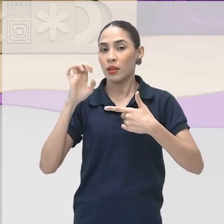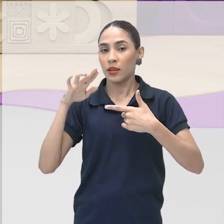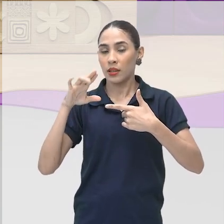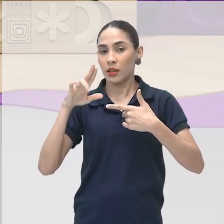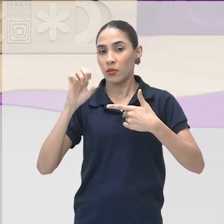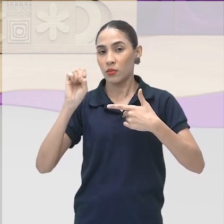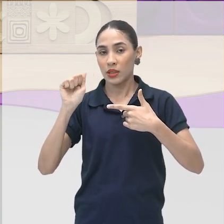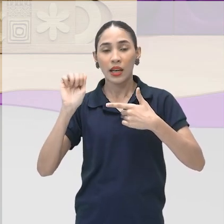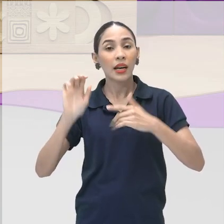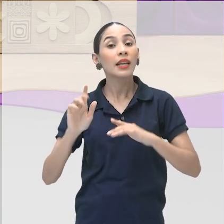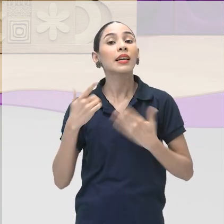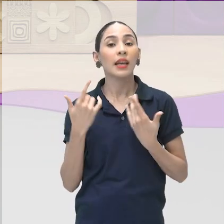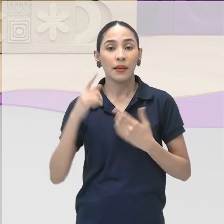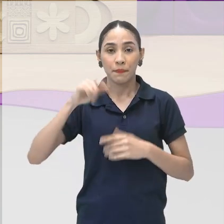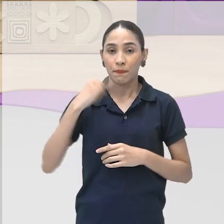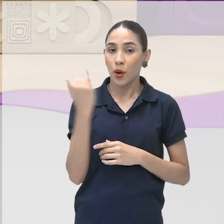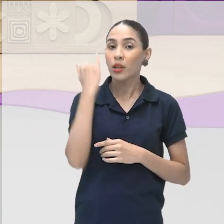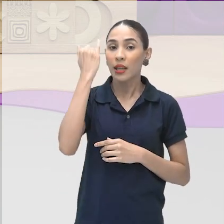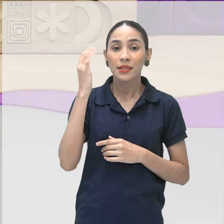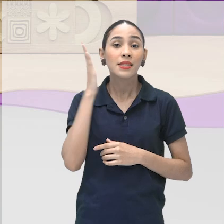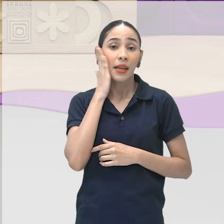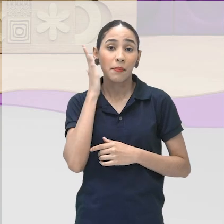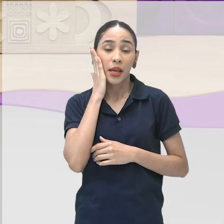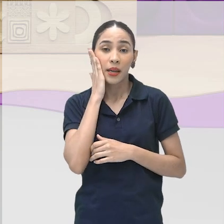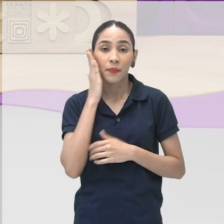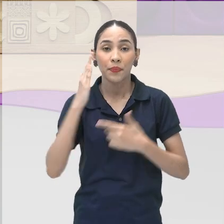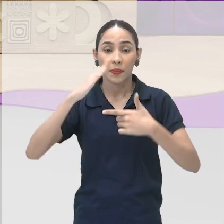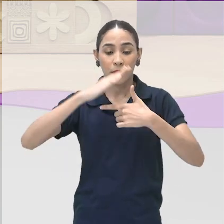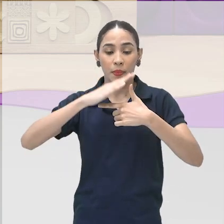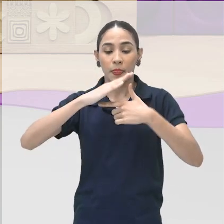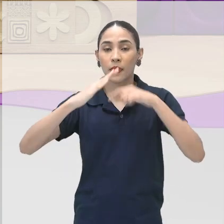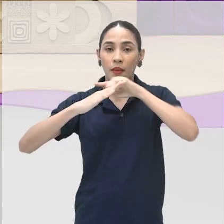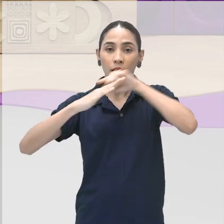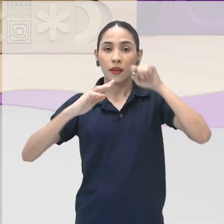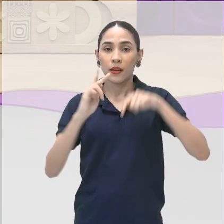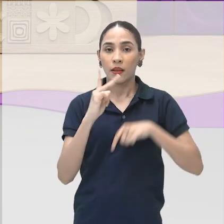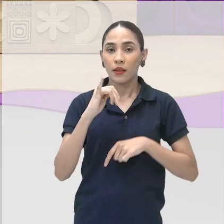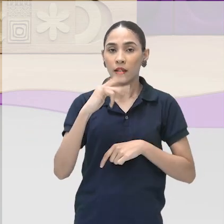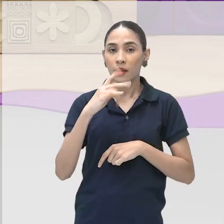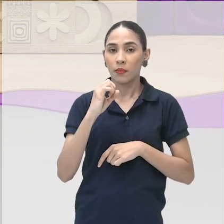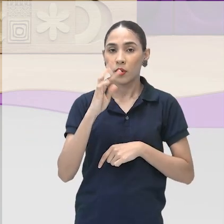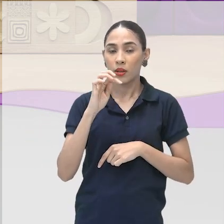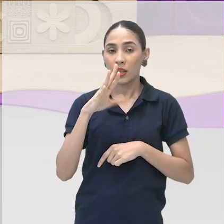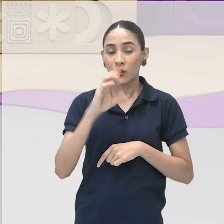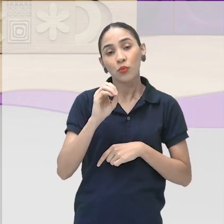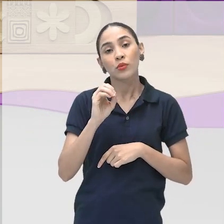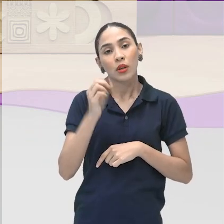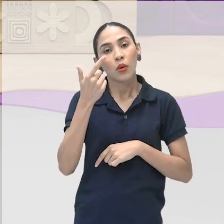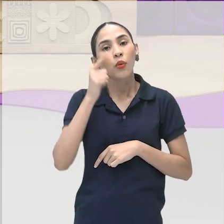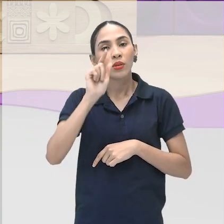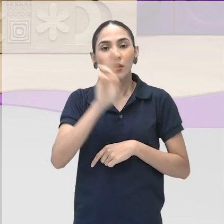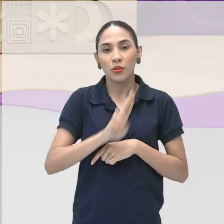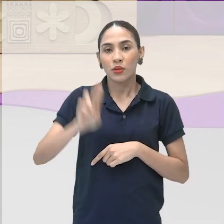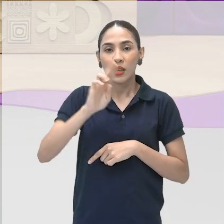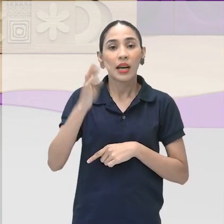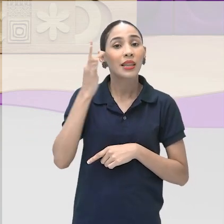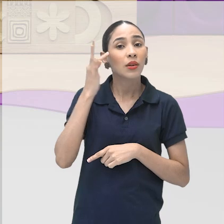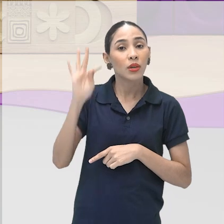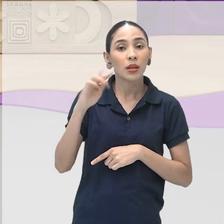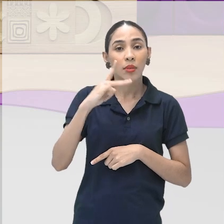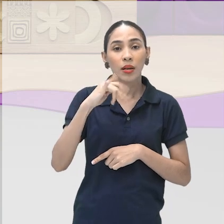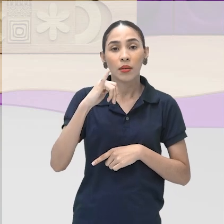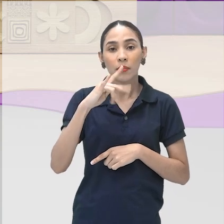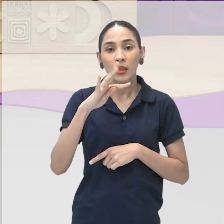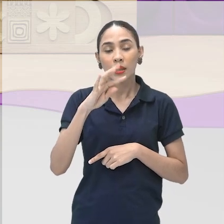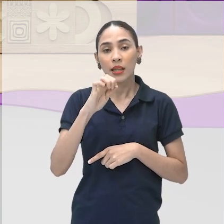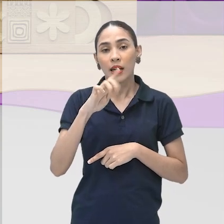três lados é a hipotenusa, né? Porque para a gente poder aplicar o Teorema de Pitágoras de forma correta. Então, relembrando,